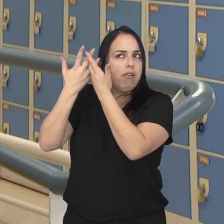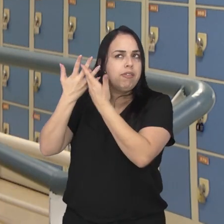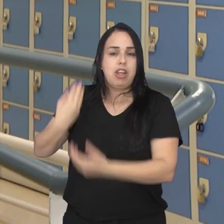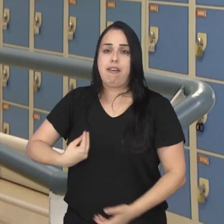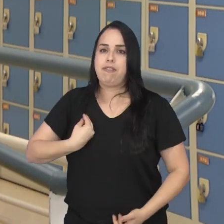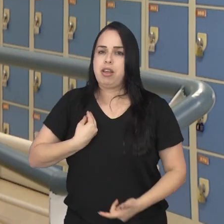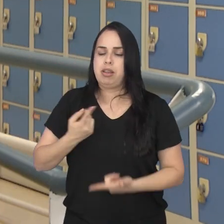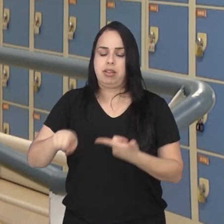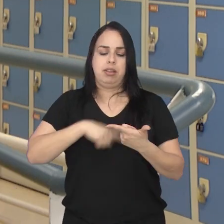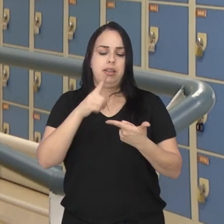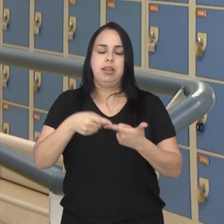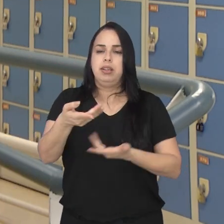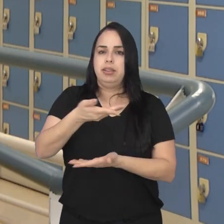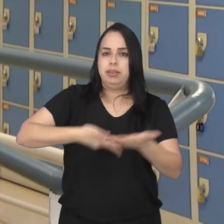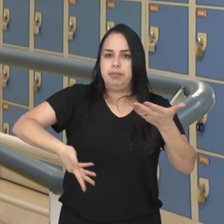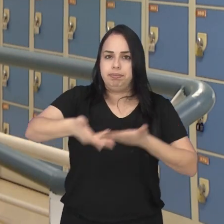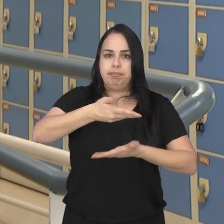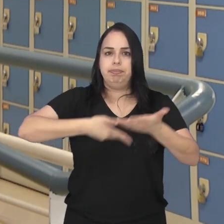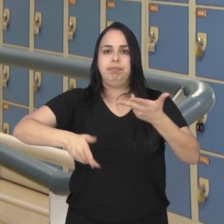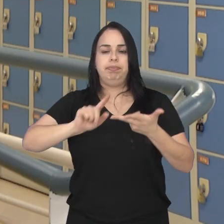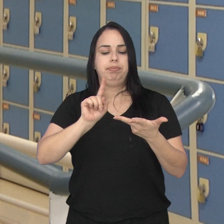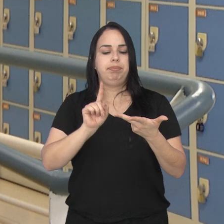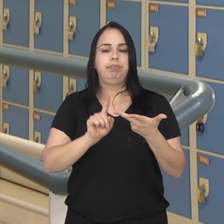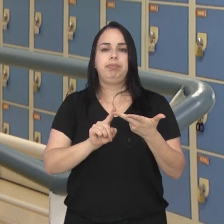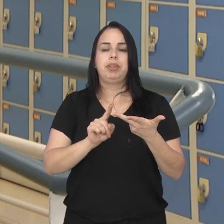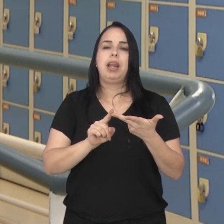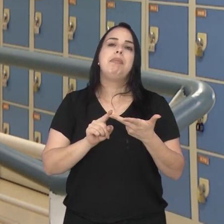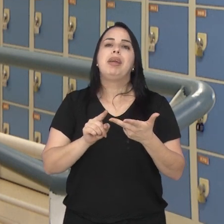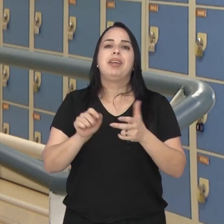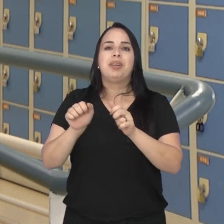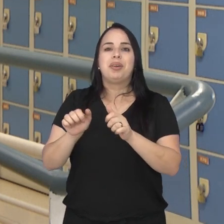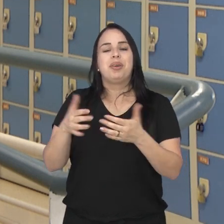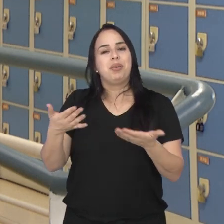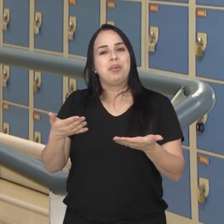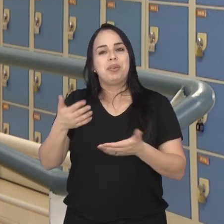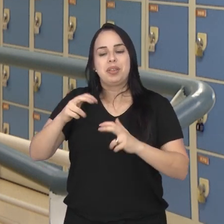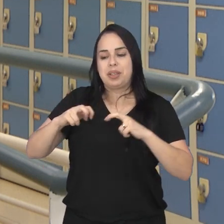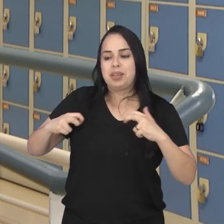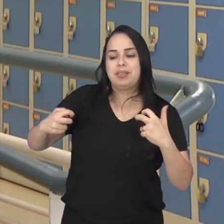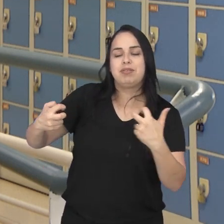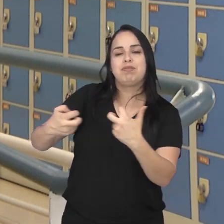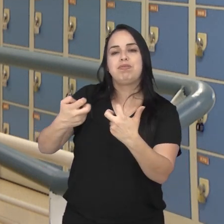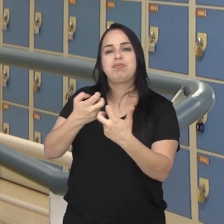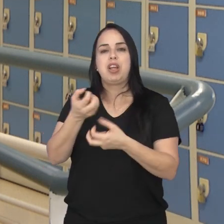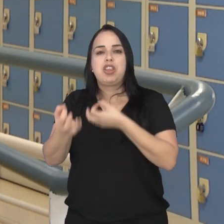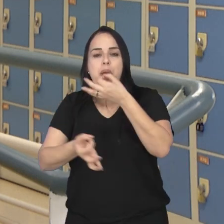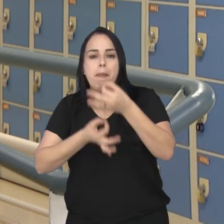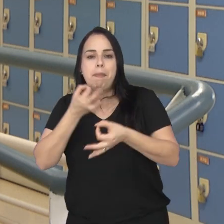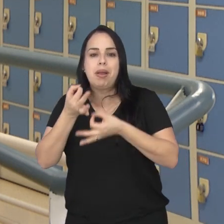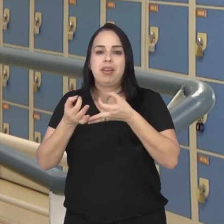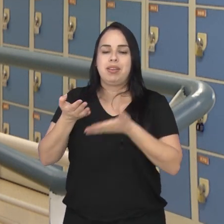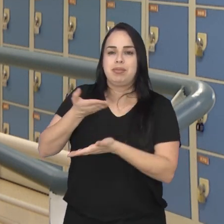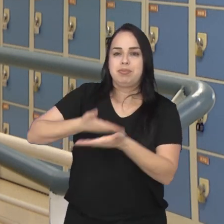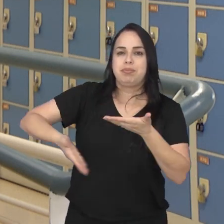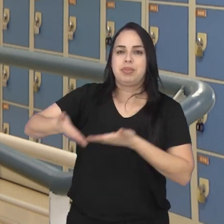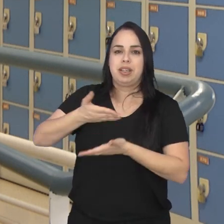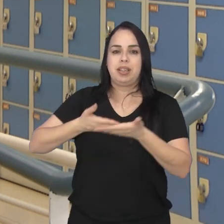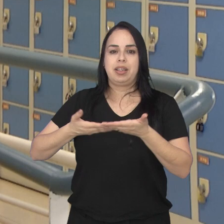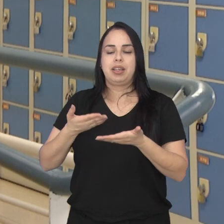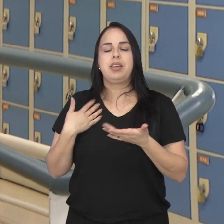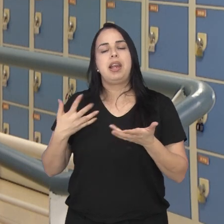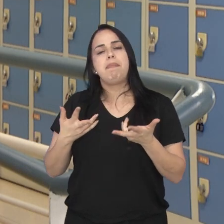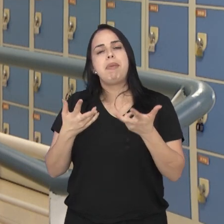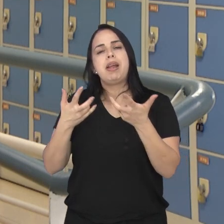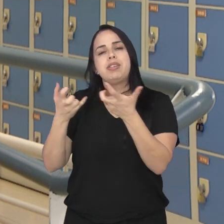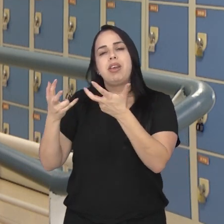vida deles o relacionamento com o outro com assembleias de classe e esse momento de Assembleia de classe é crucial